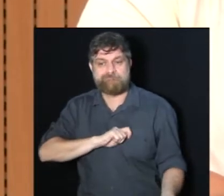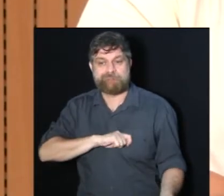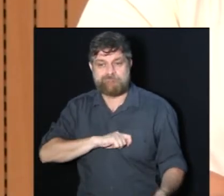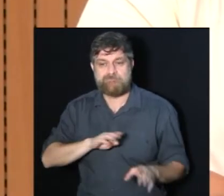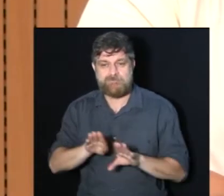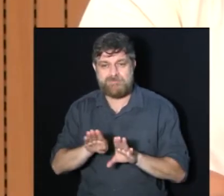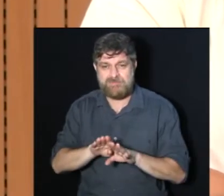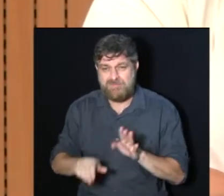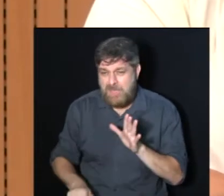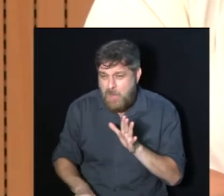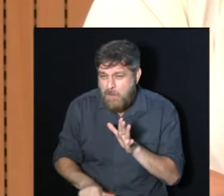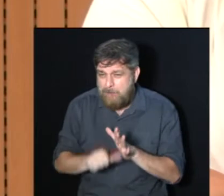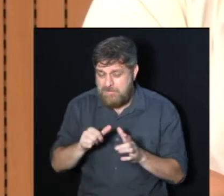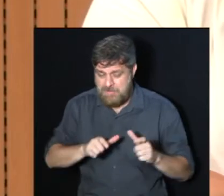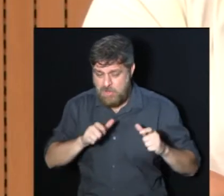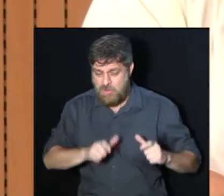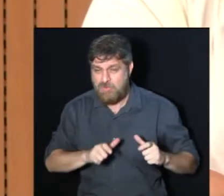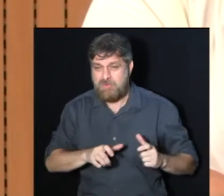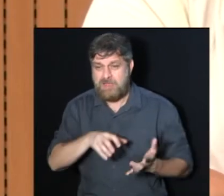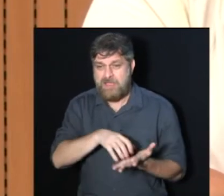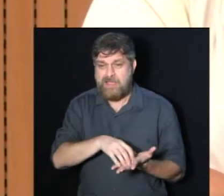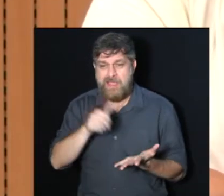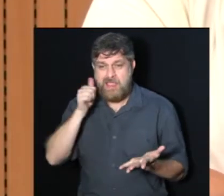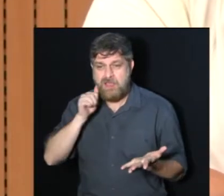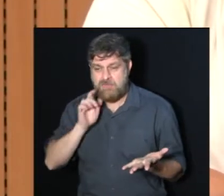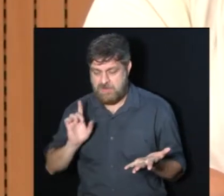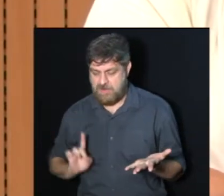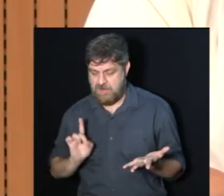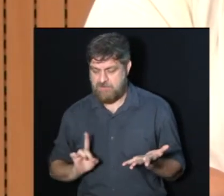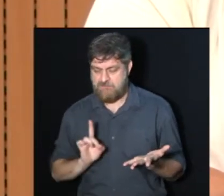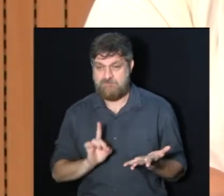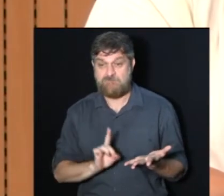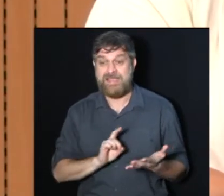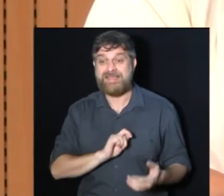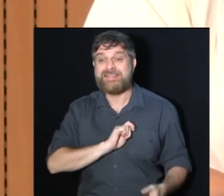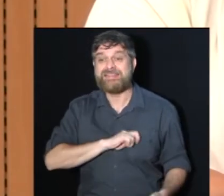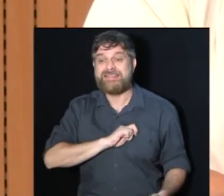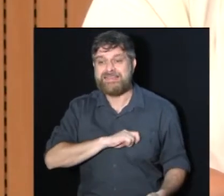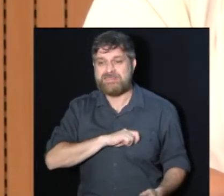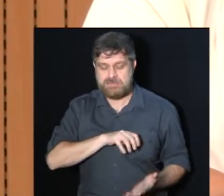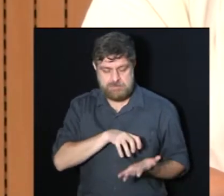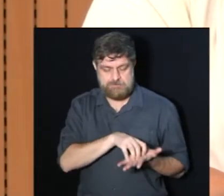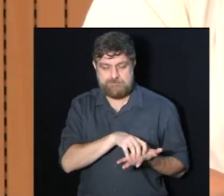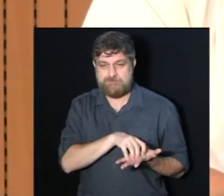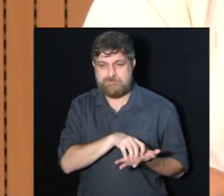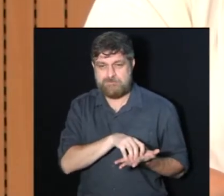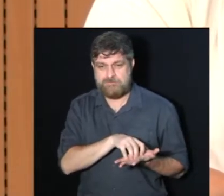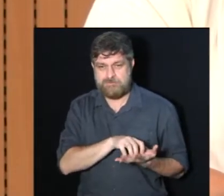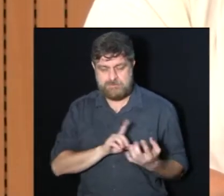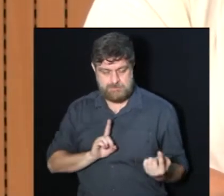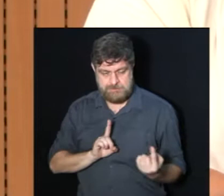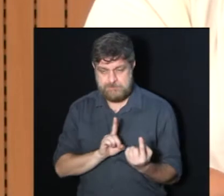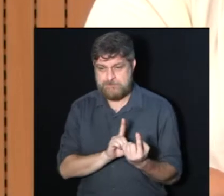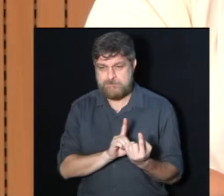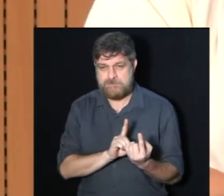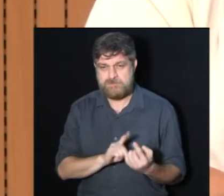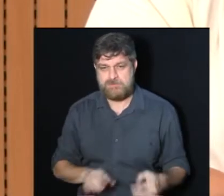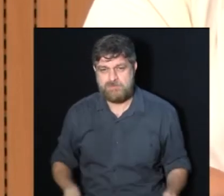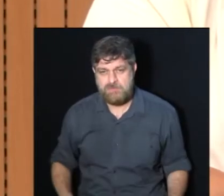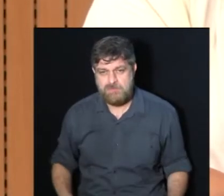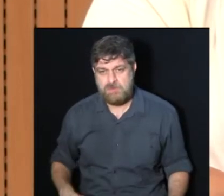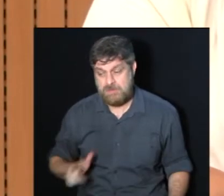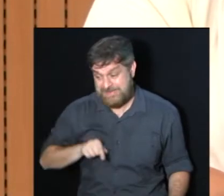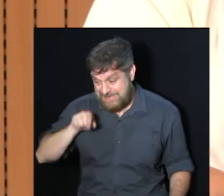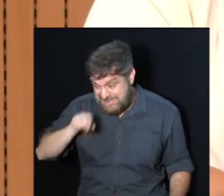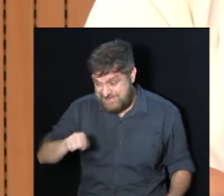é o primeiro lugar que a mulher acha que ela tem que ir é na delegacia, né? E não é. Dependendo do grau